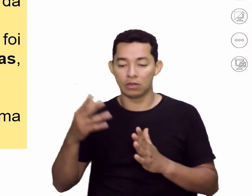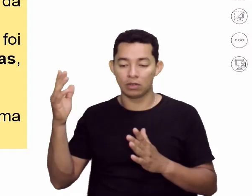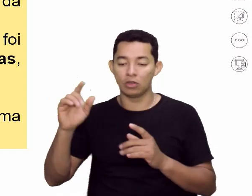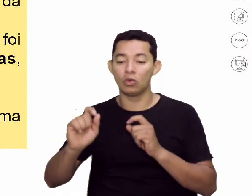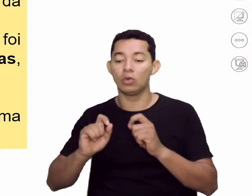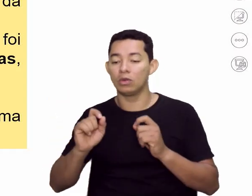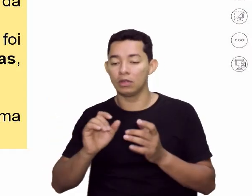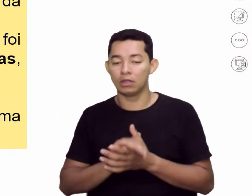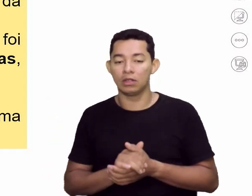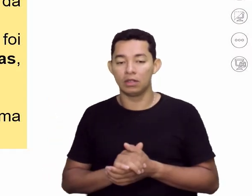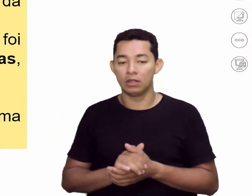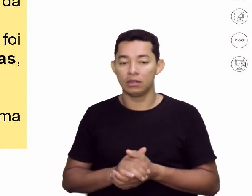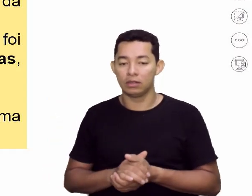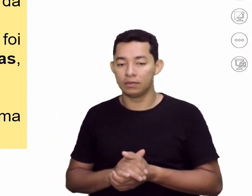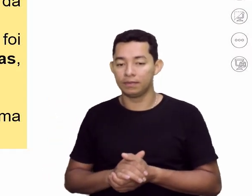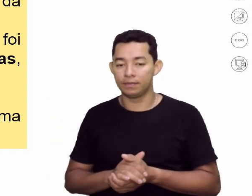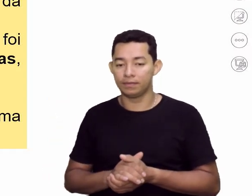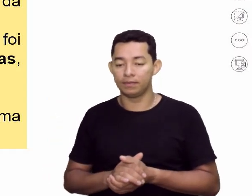seja,